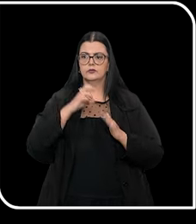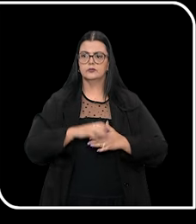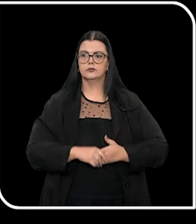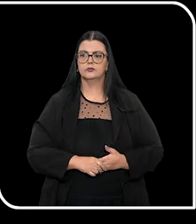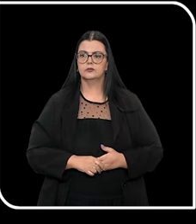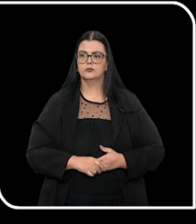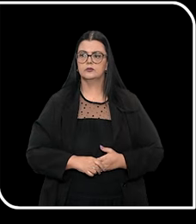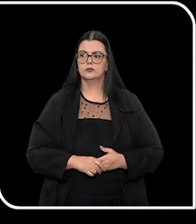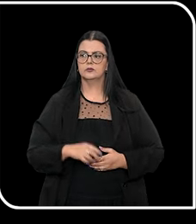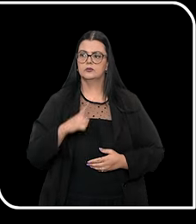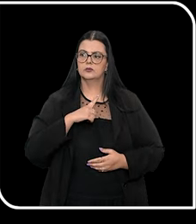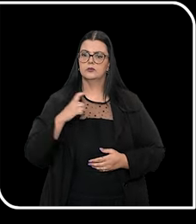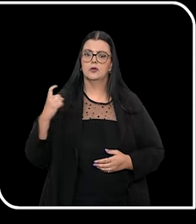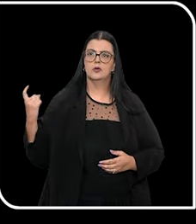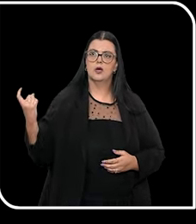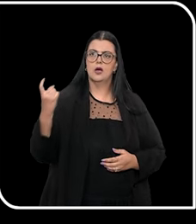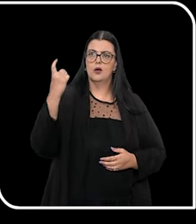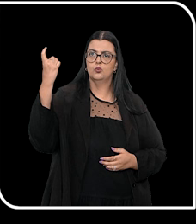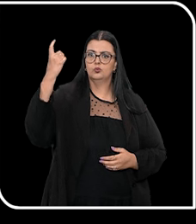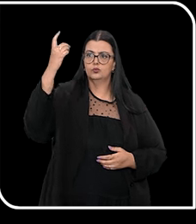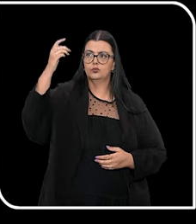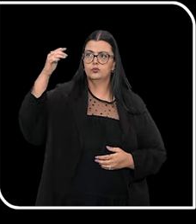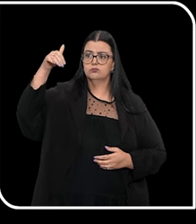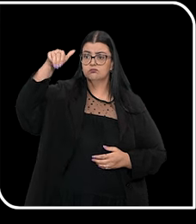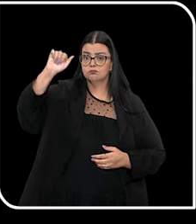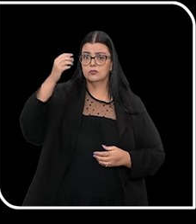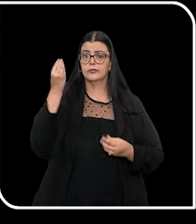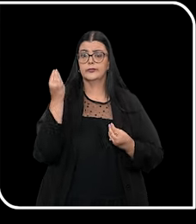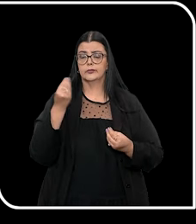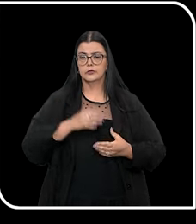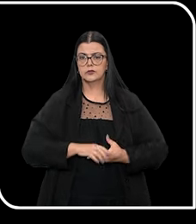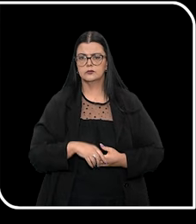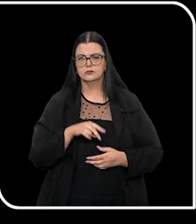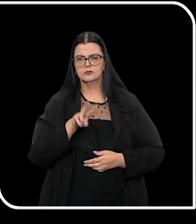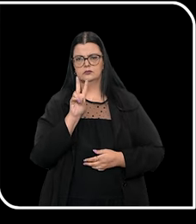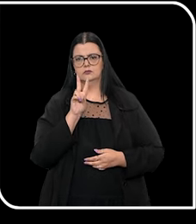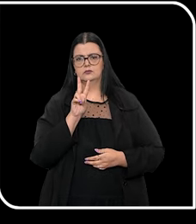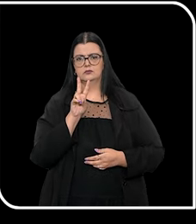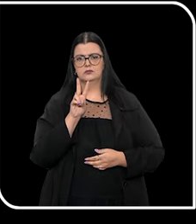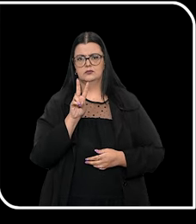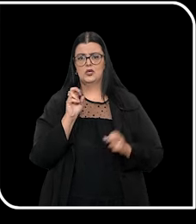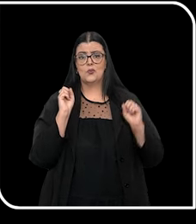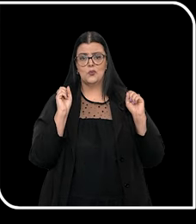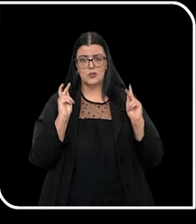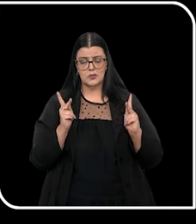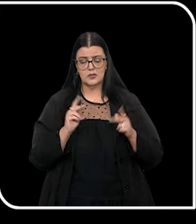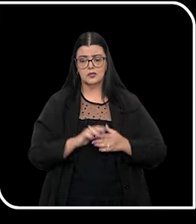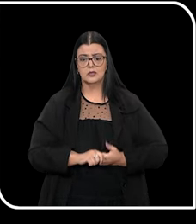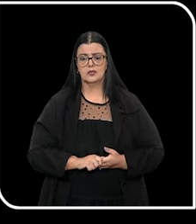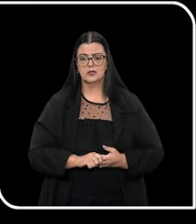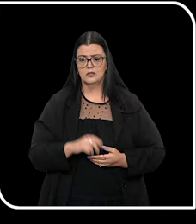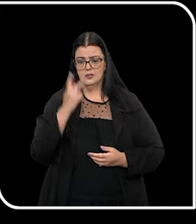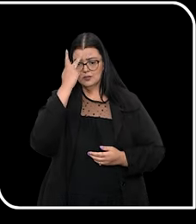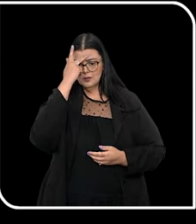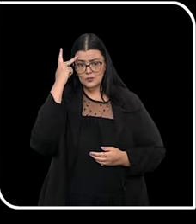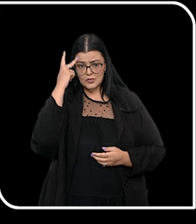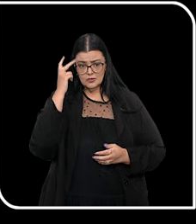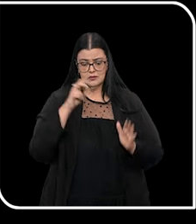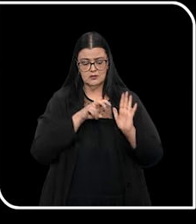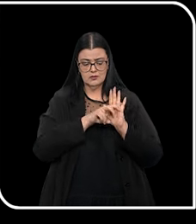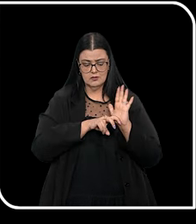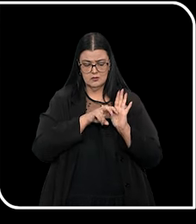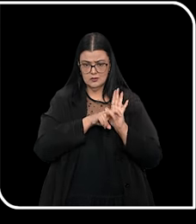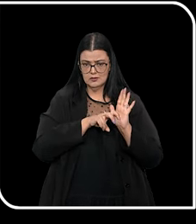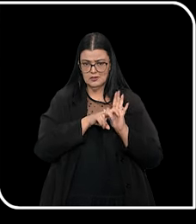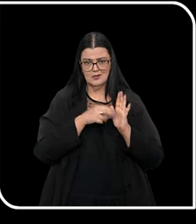eh no alto no alto aí eu olhei para aquilo eu falei ok e uma pessoa que usa